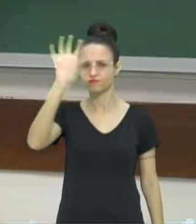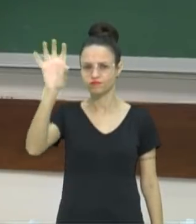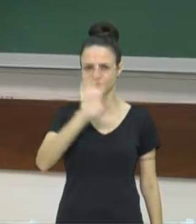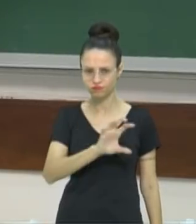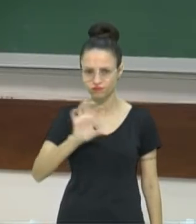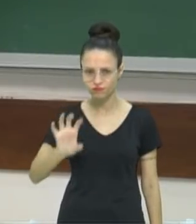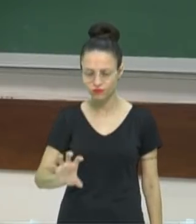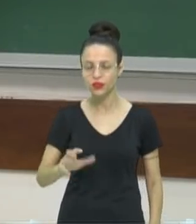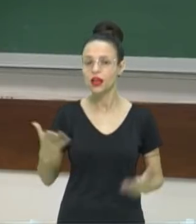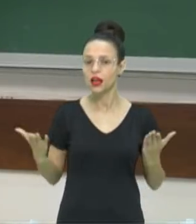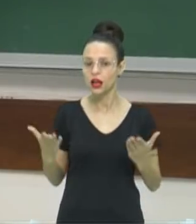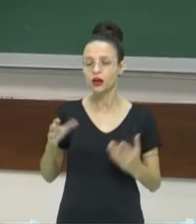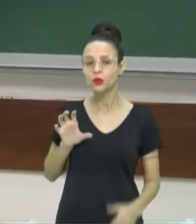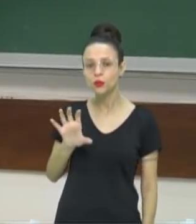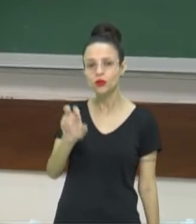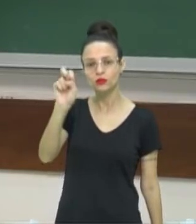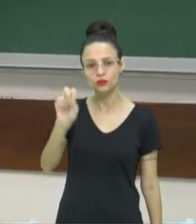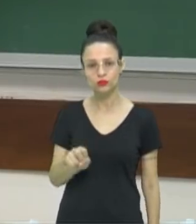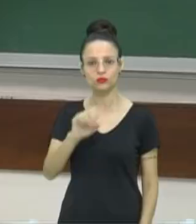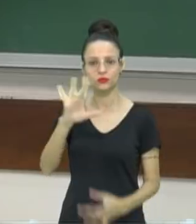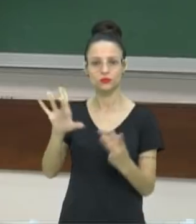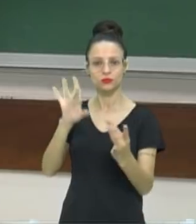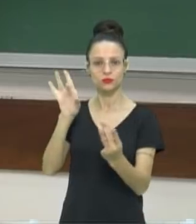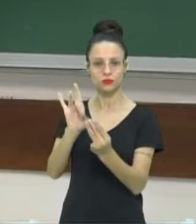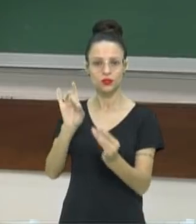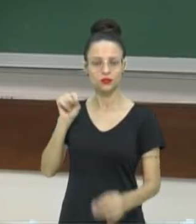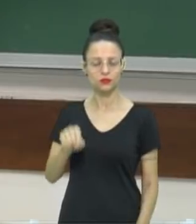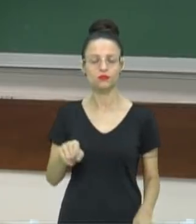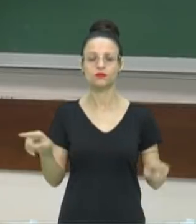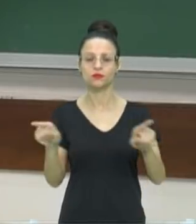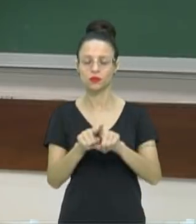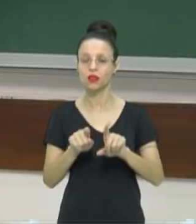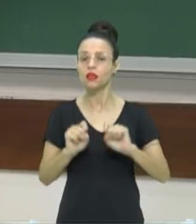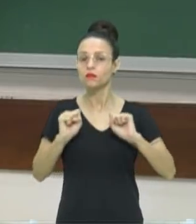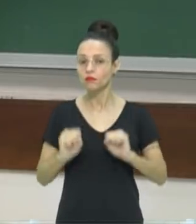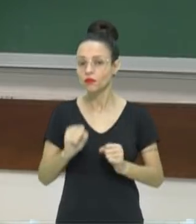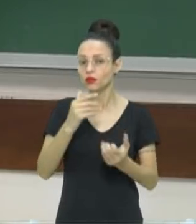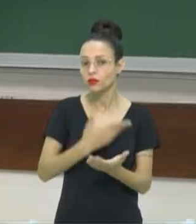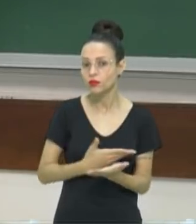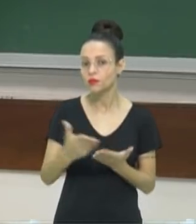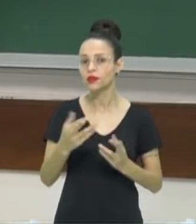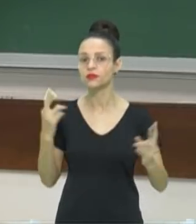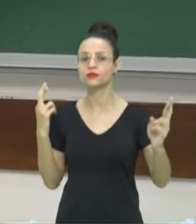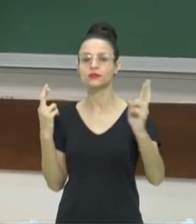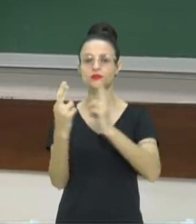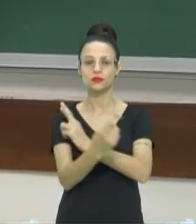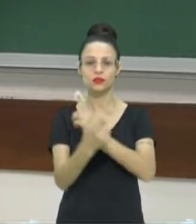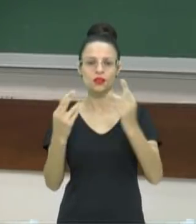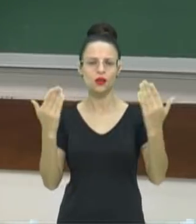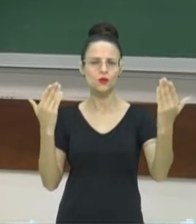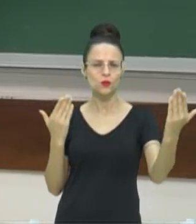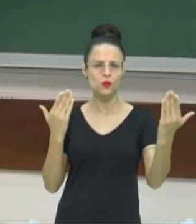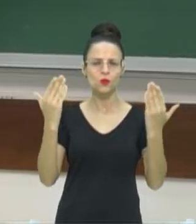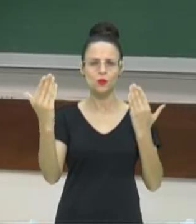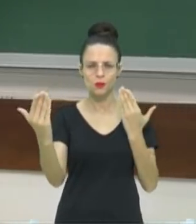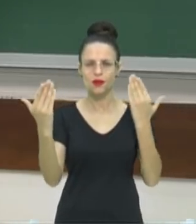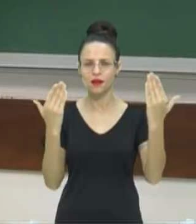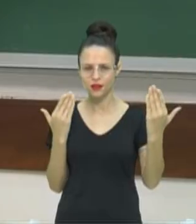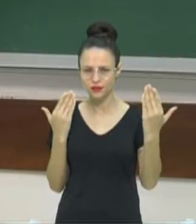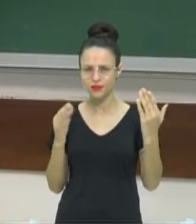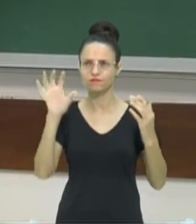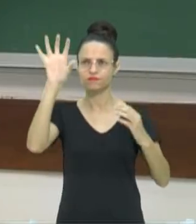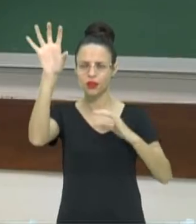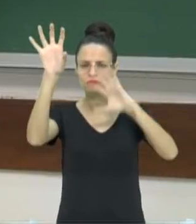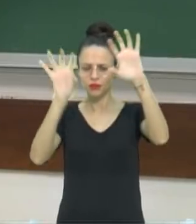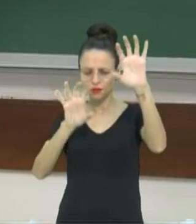Vamos conhecer da região sul, vamos falar especificamente dela e aí a gente pode já começar a estabelecer comparações entre as